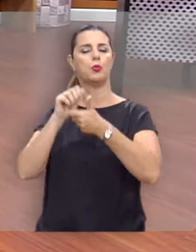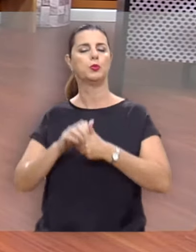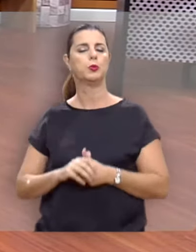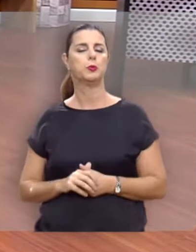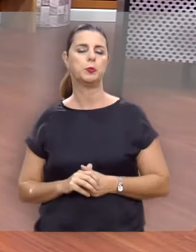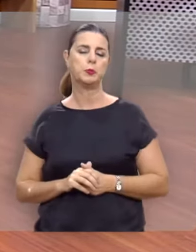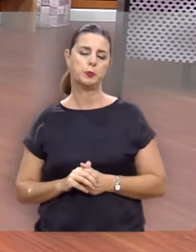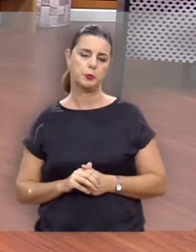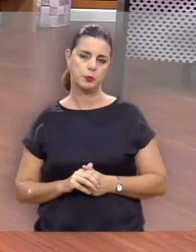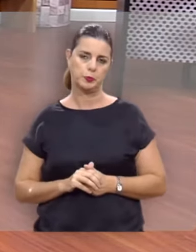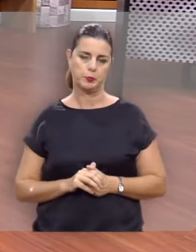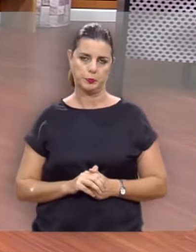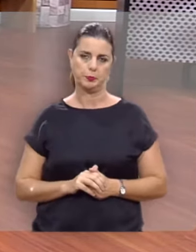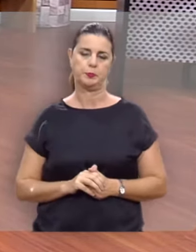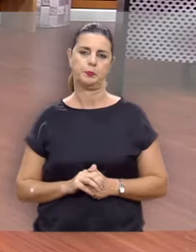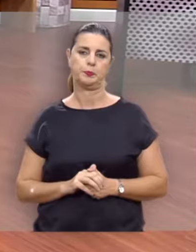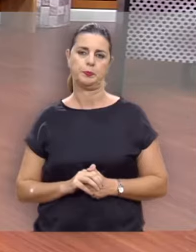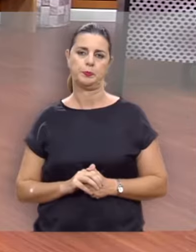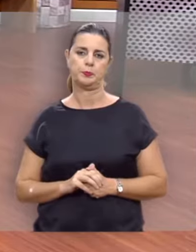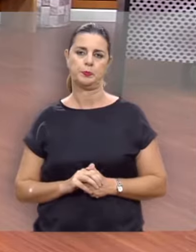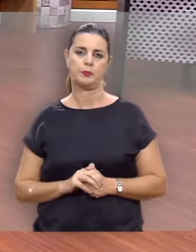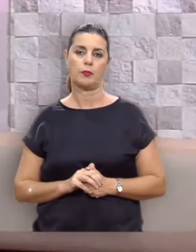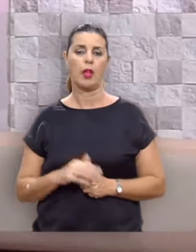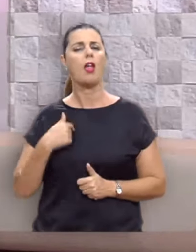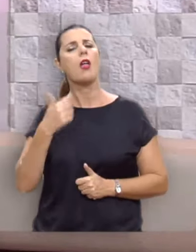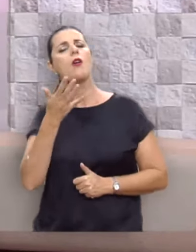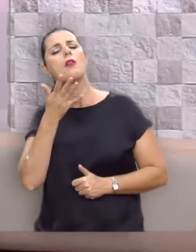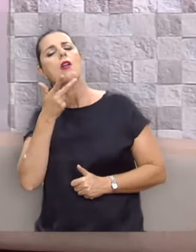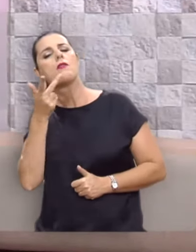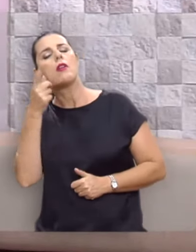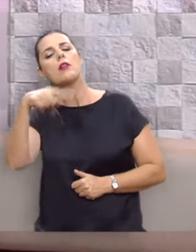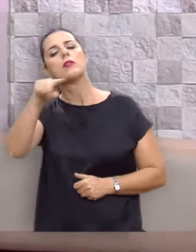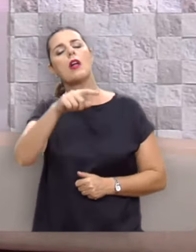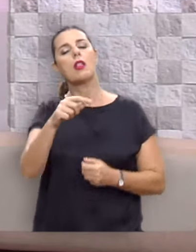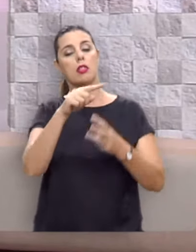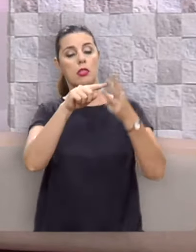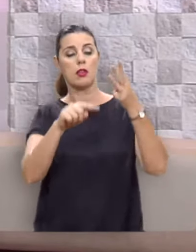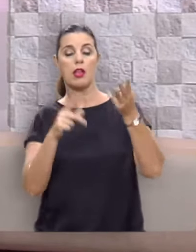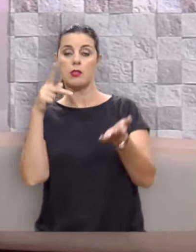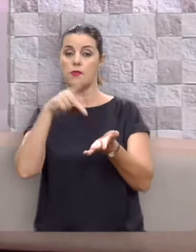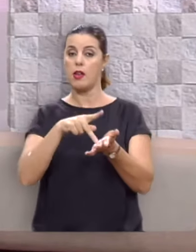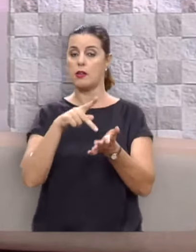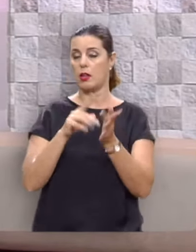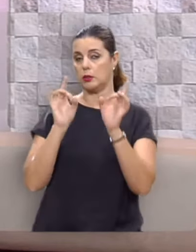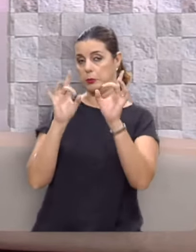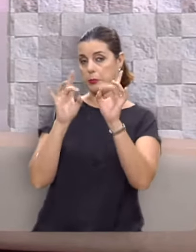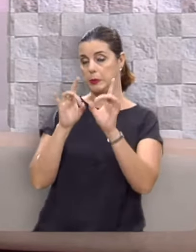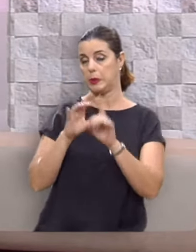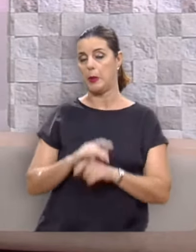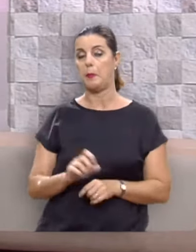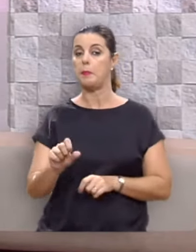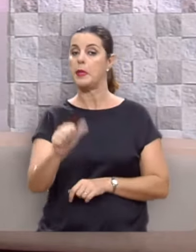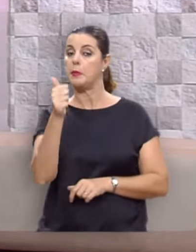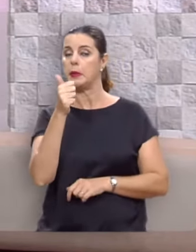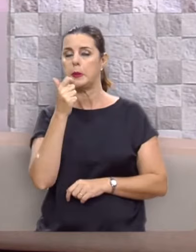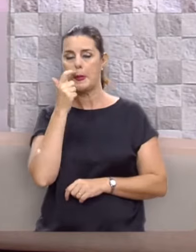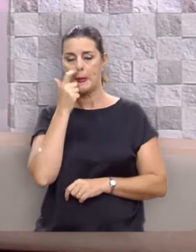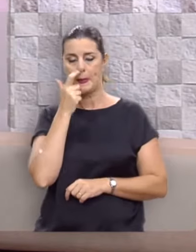os confins da terra. Eu quero destacar aqui 3 verdades sublimes.